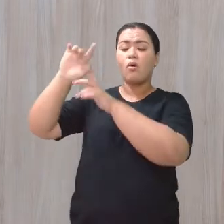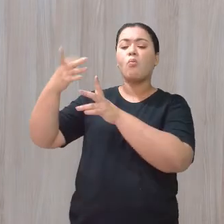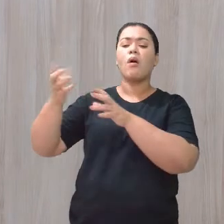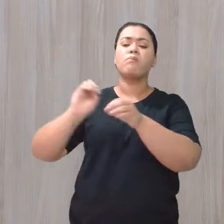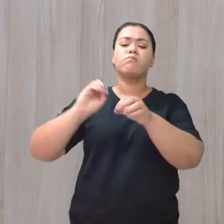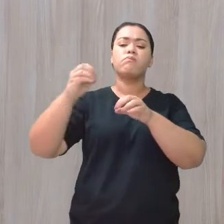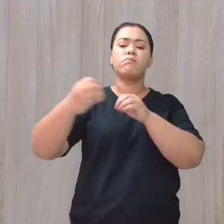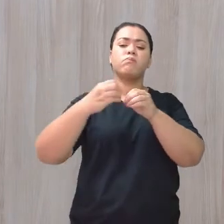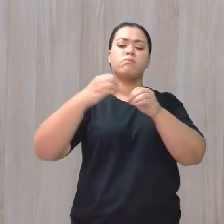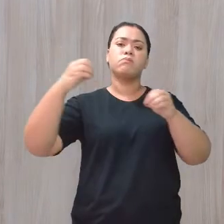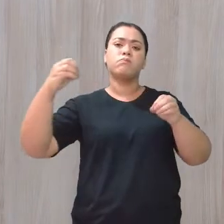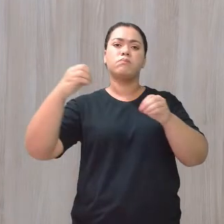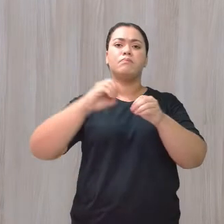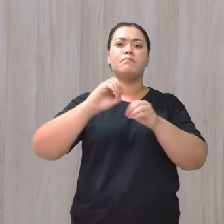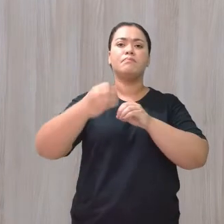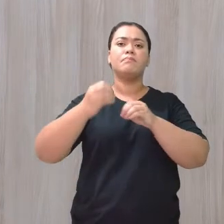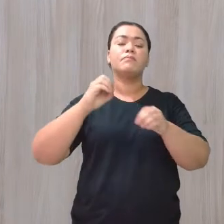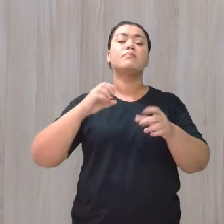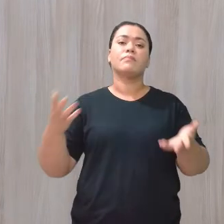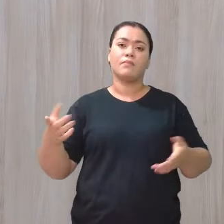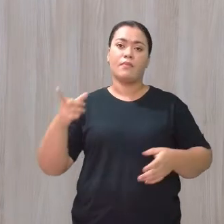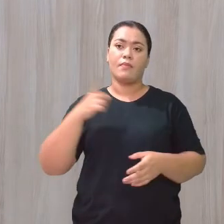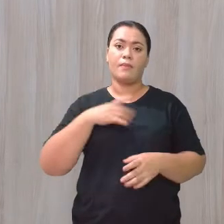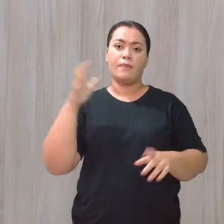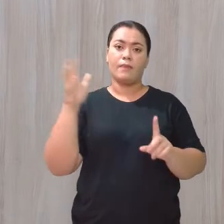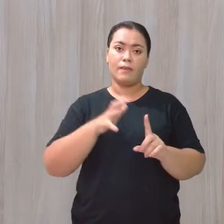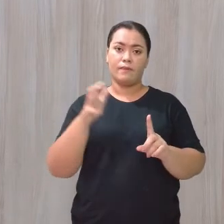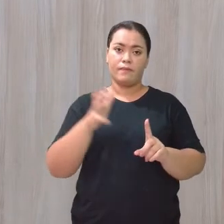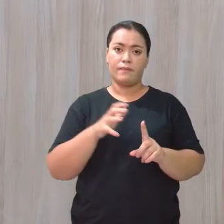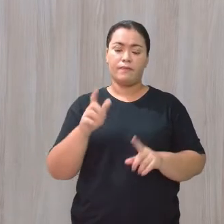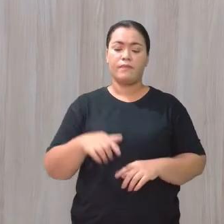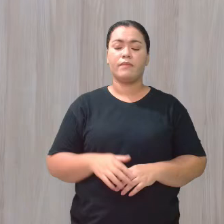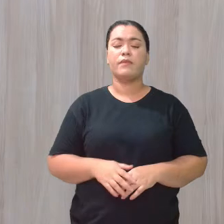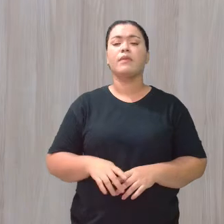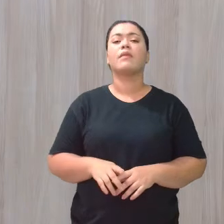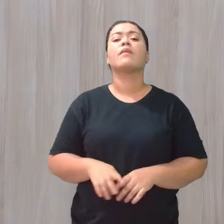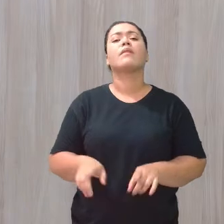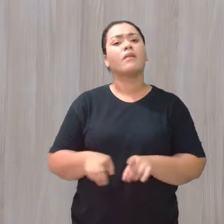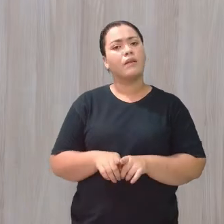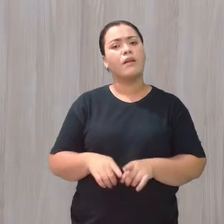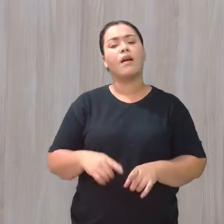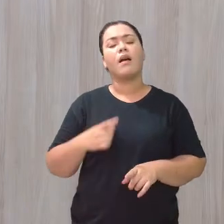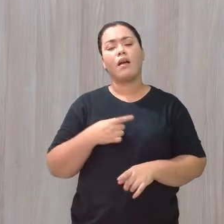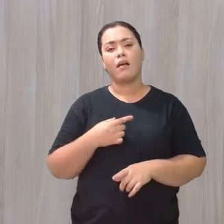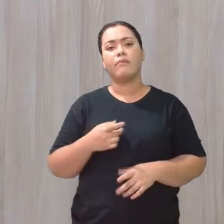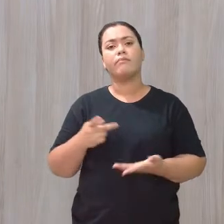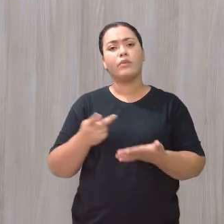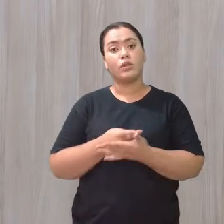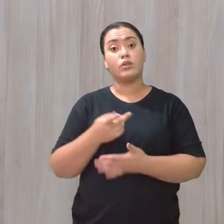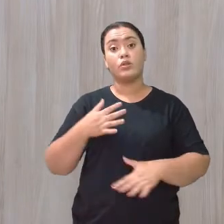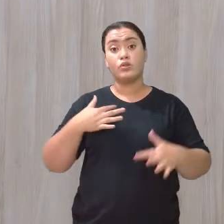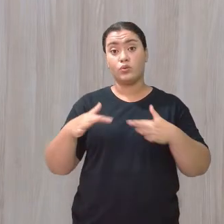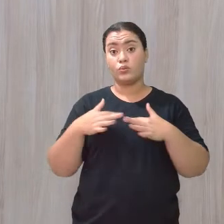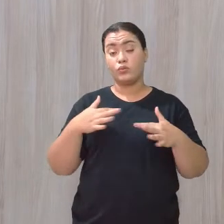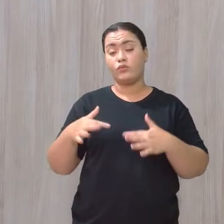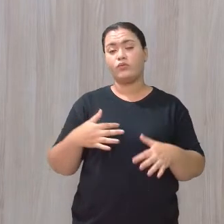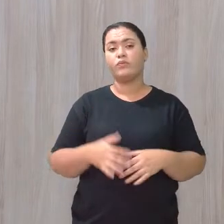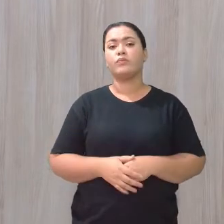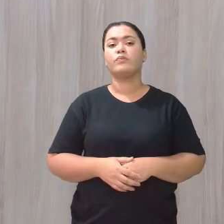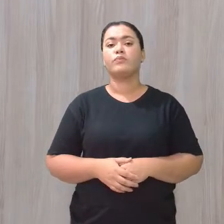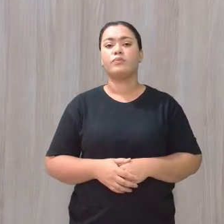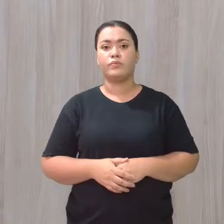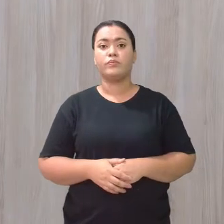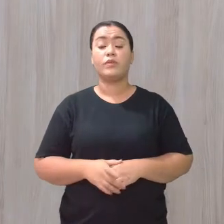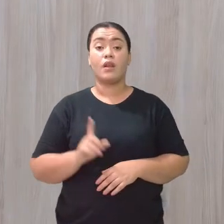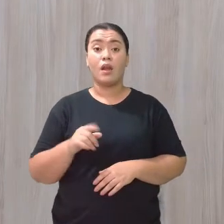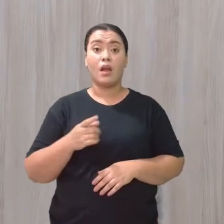Essa influência que a lua exerce. E isso acontece realmente nos movimentos que ela realiza. Então, como